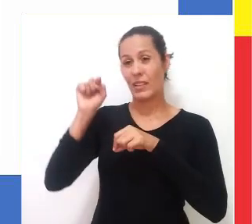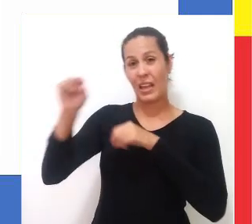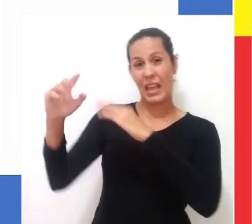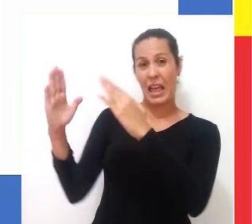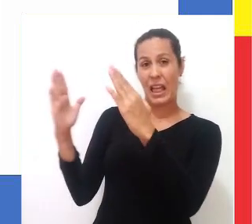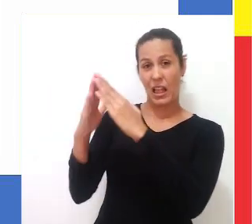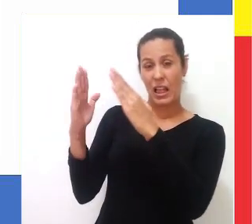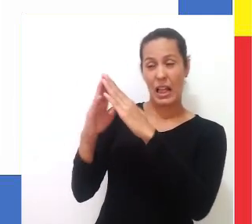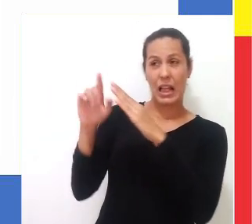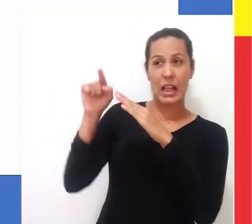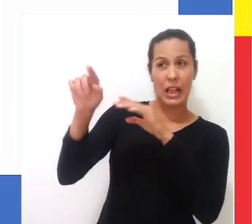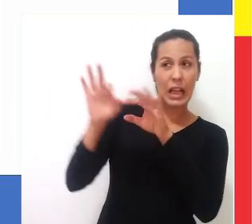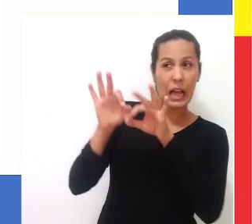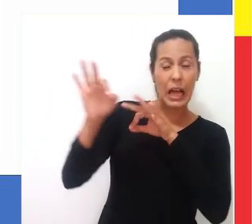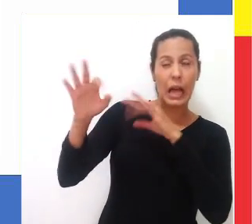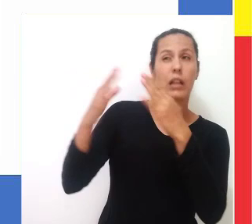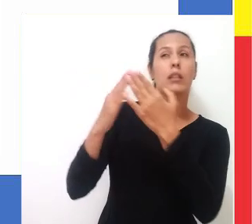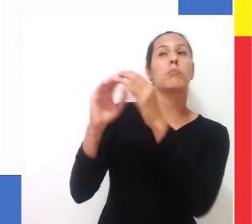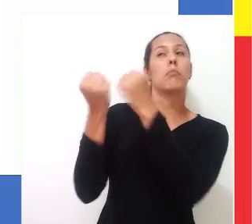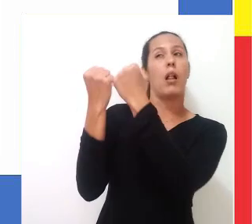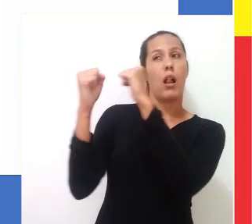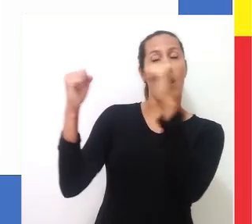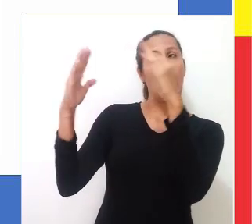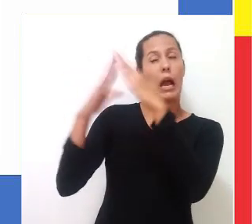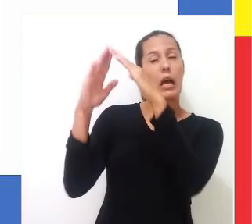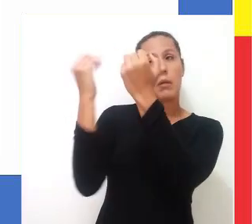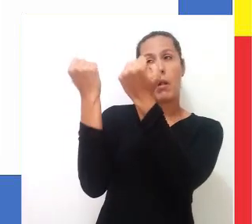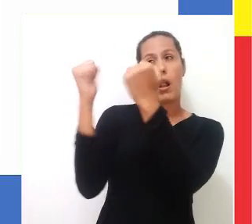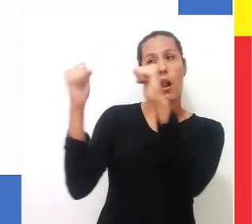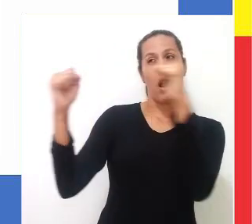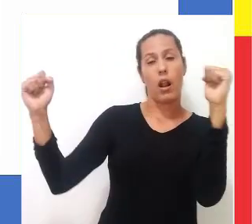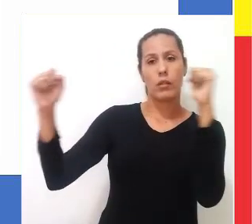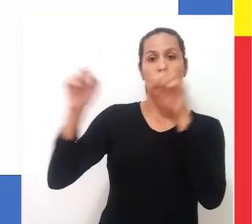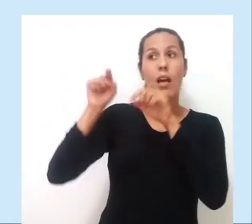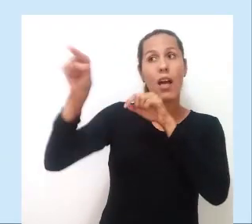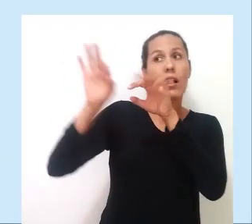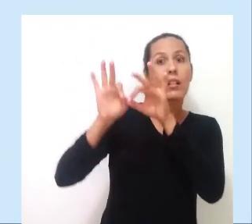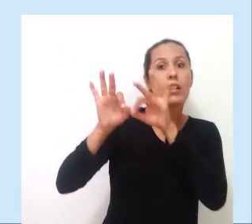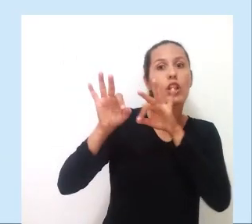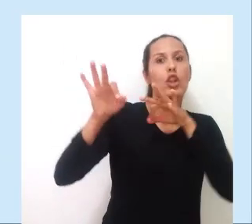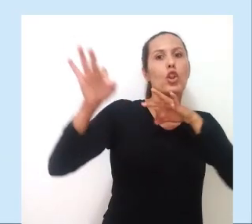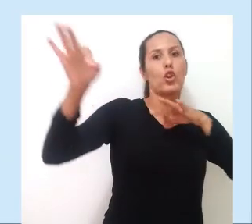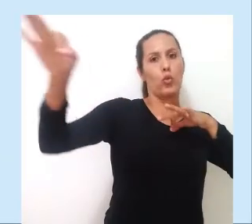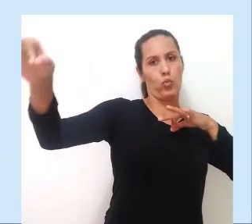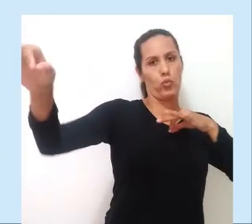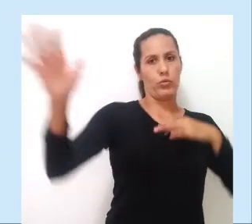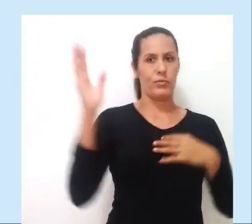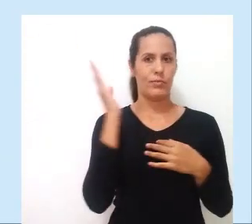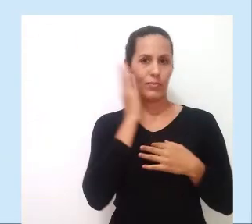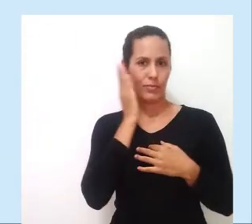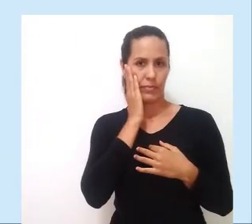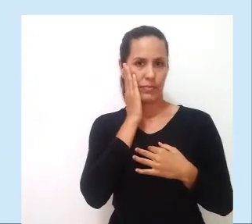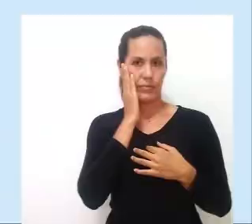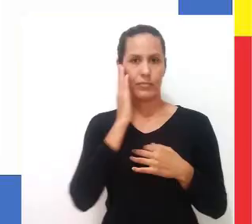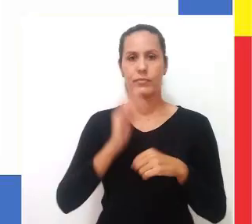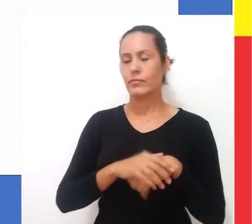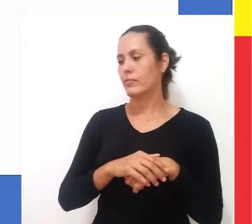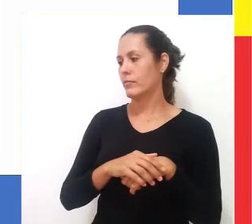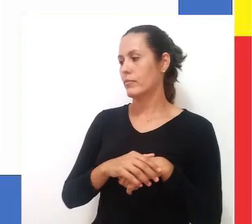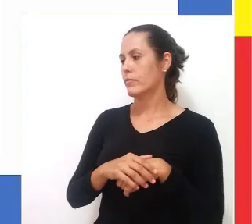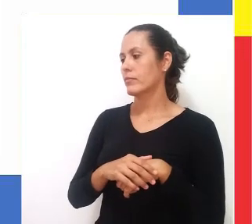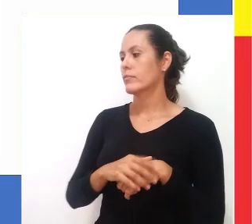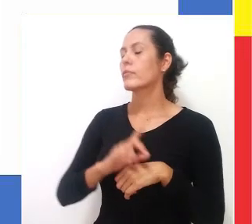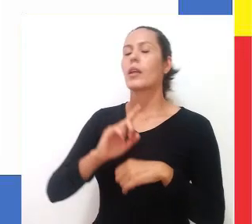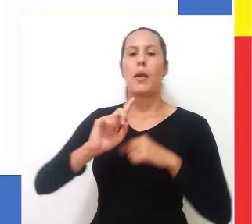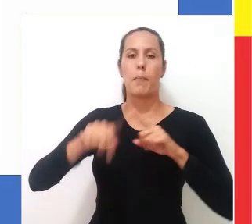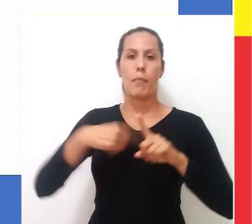big house. Aquela casa é grande. Então, a casa está longe de mim. Então,